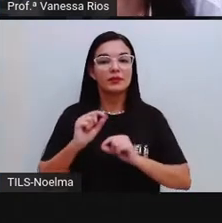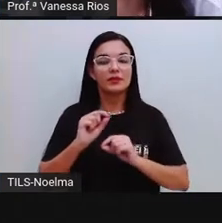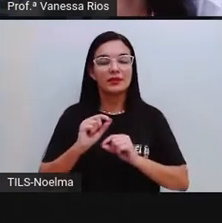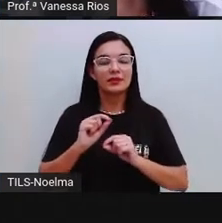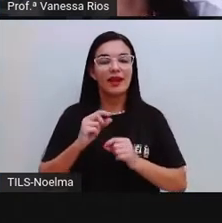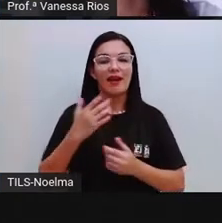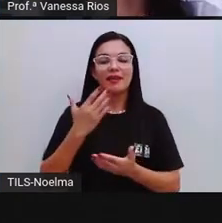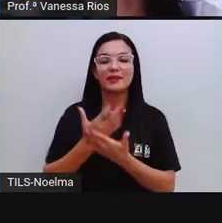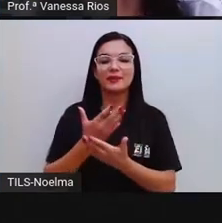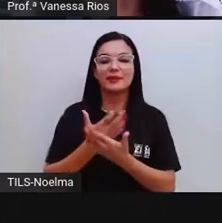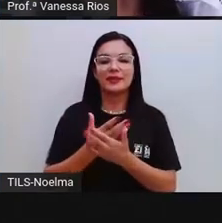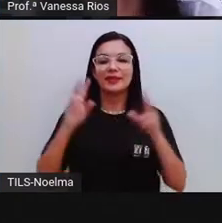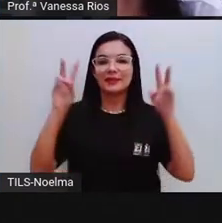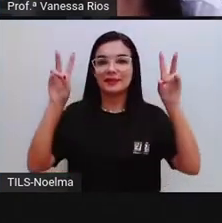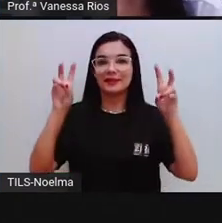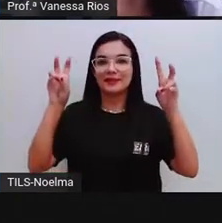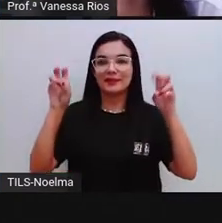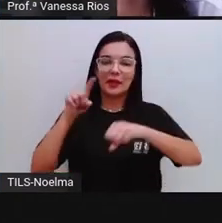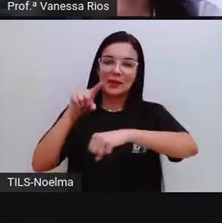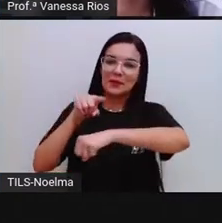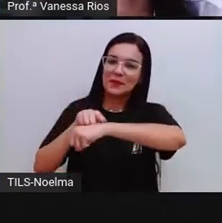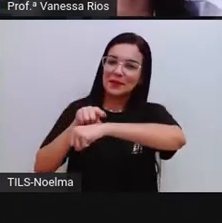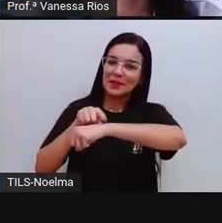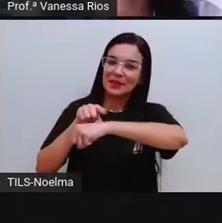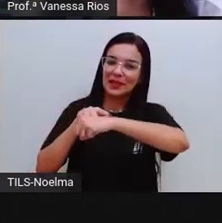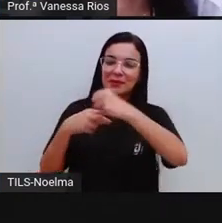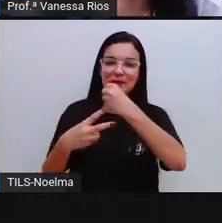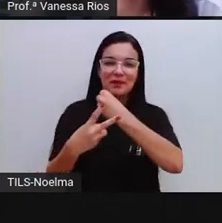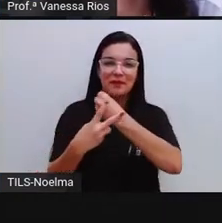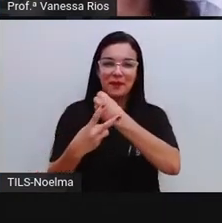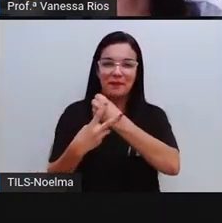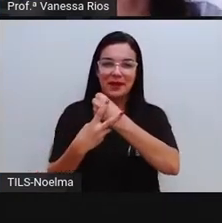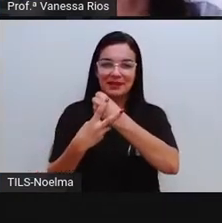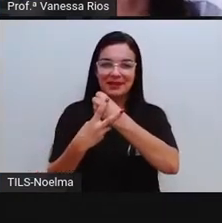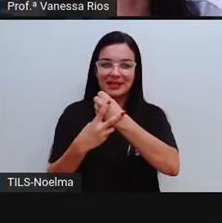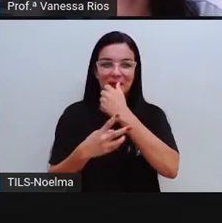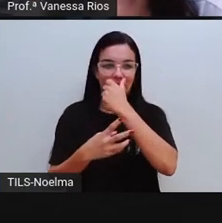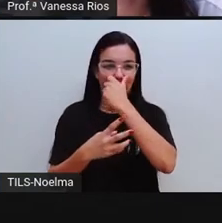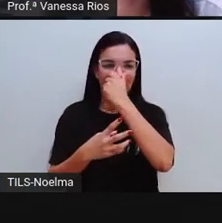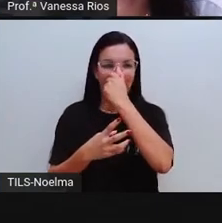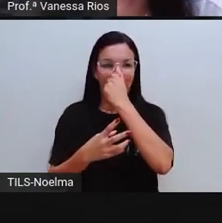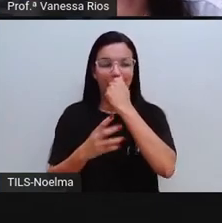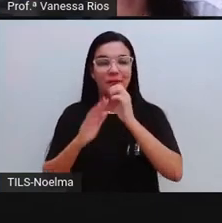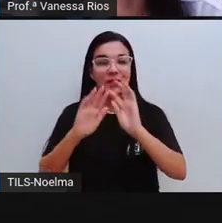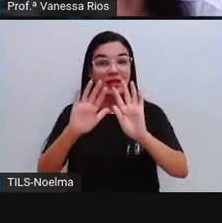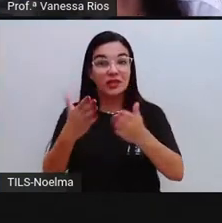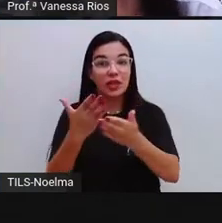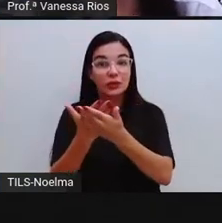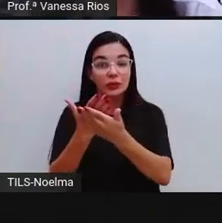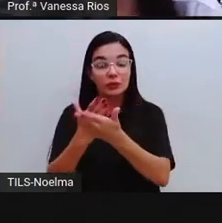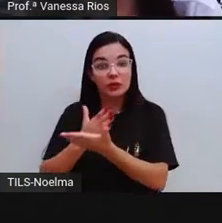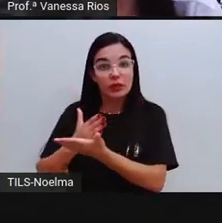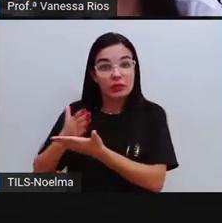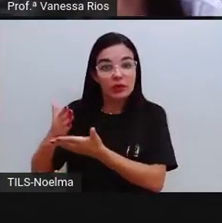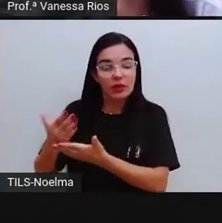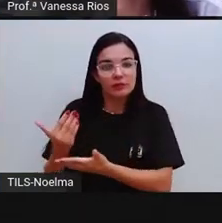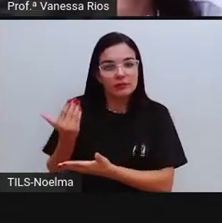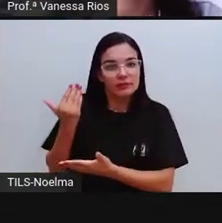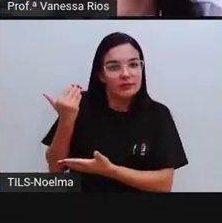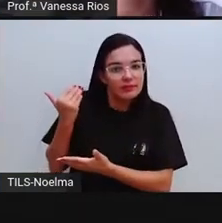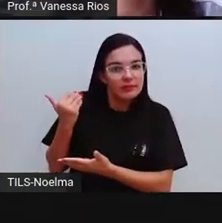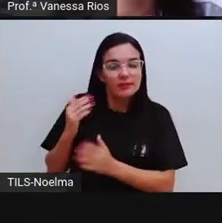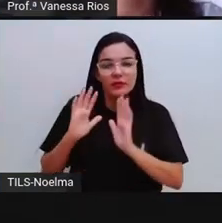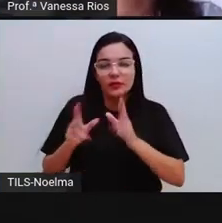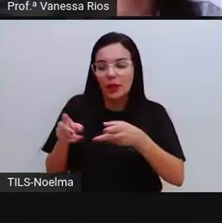continuar estudando sobre tempos verbais. A gente já iniciou os nossos estudos, já